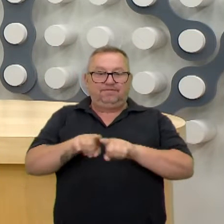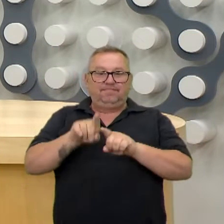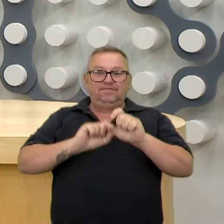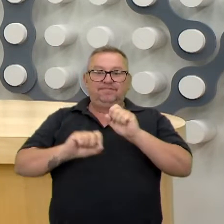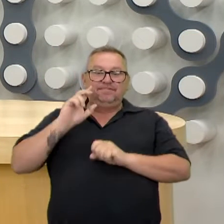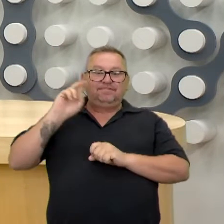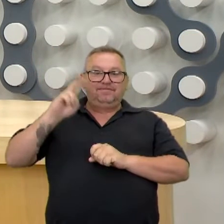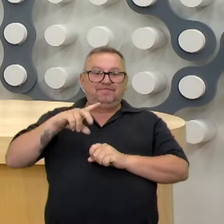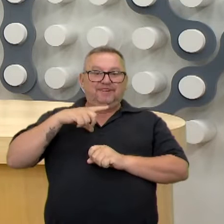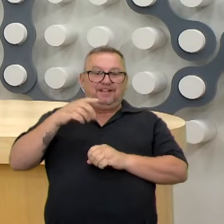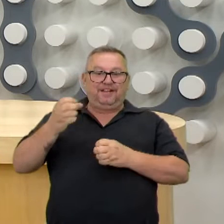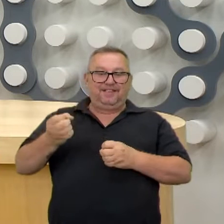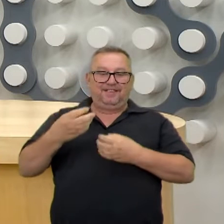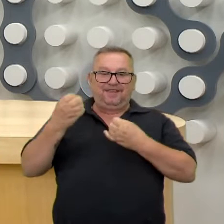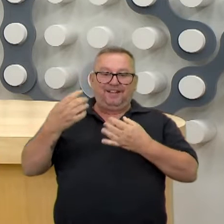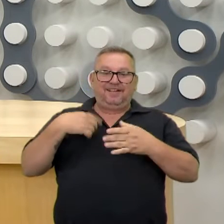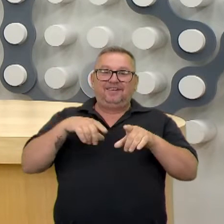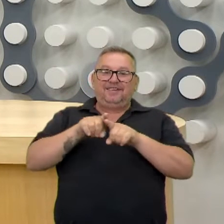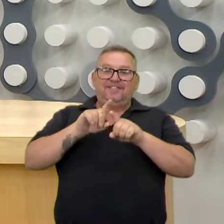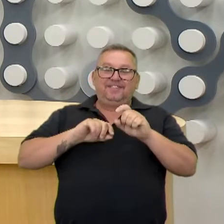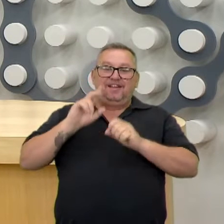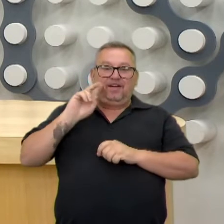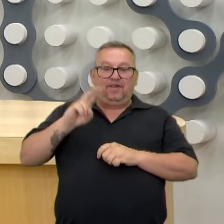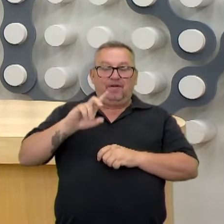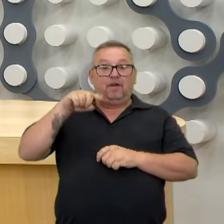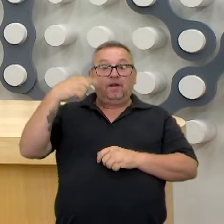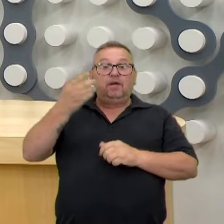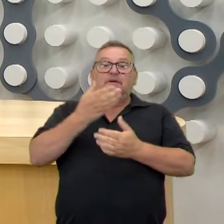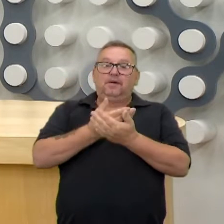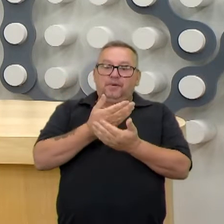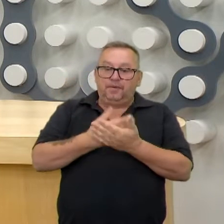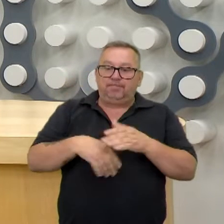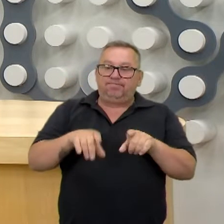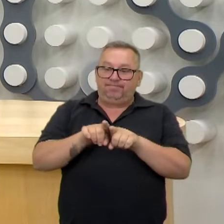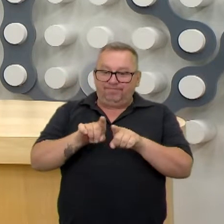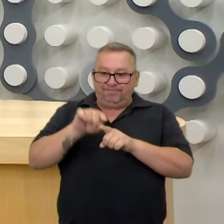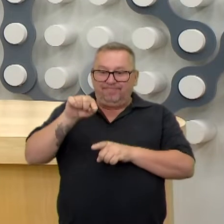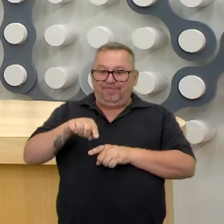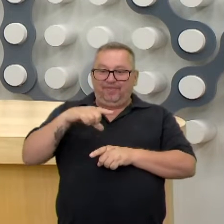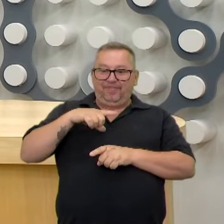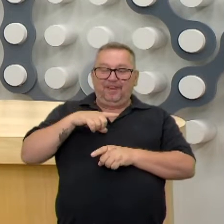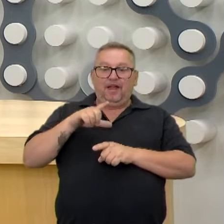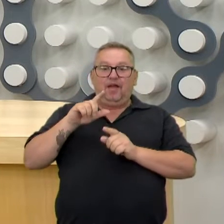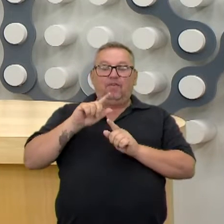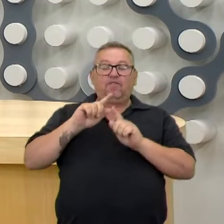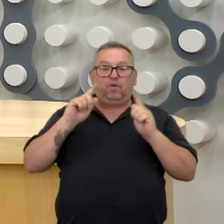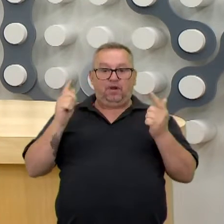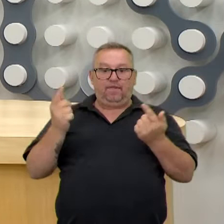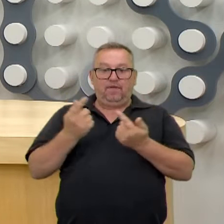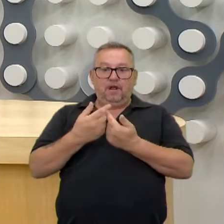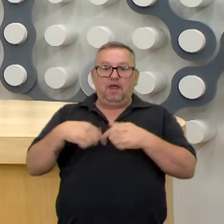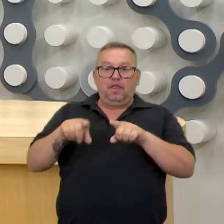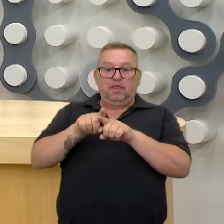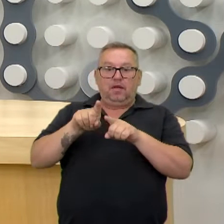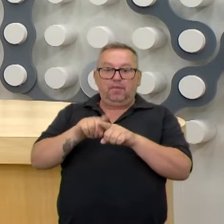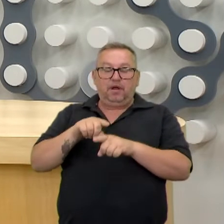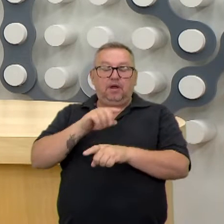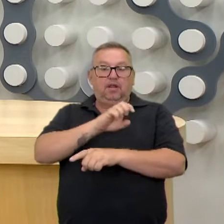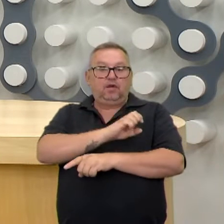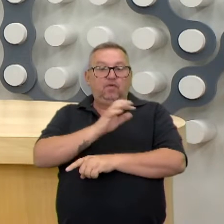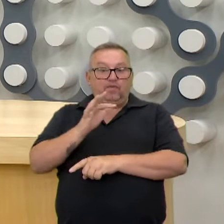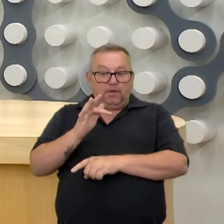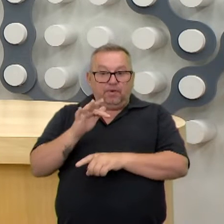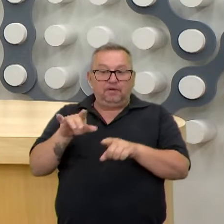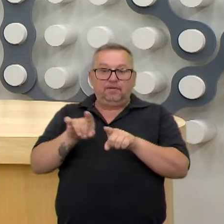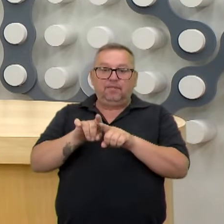muito aqui, como eu comentei para vocês, nas nossas aulas aqui de geografia, tanto para o ensino fundamental, como